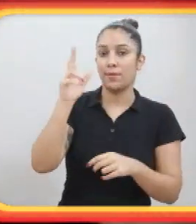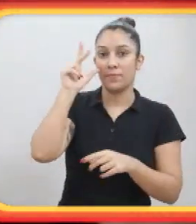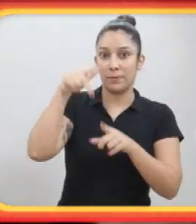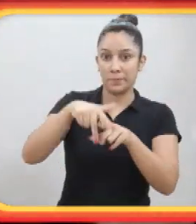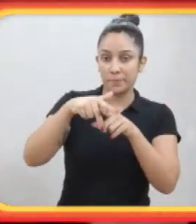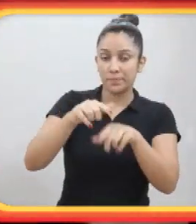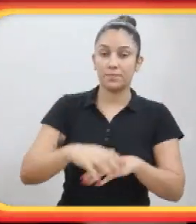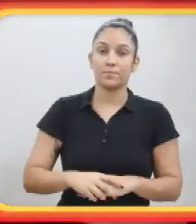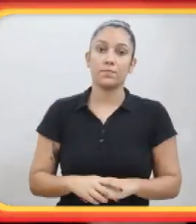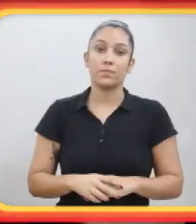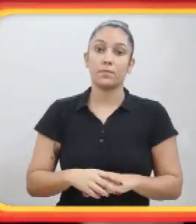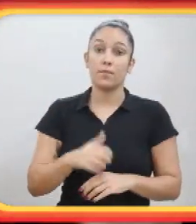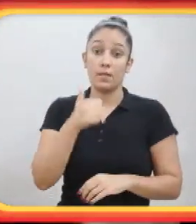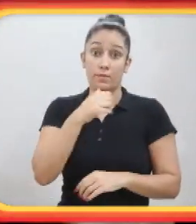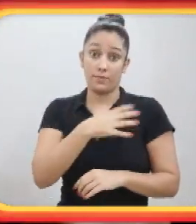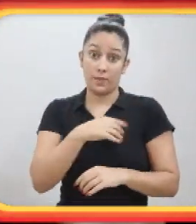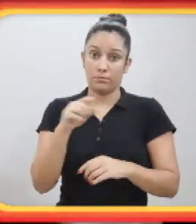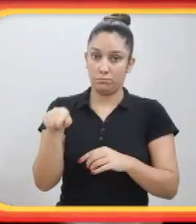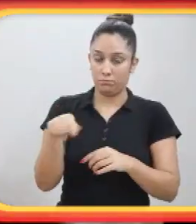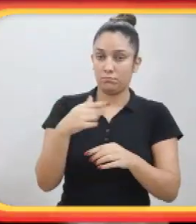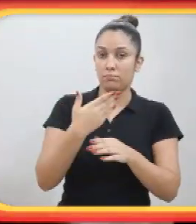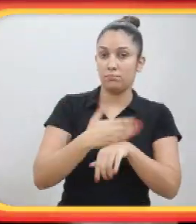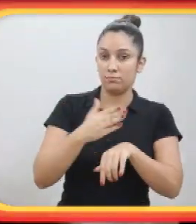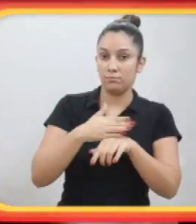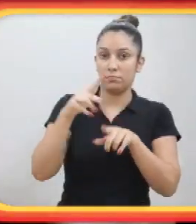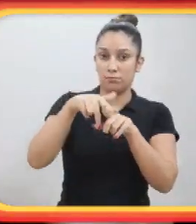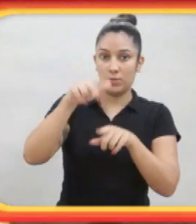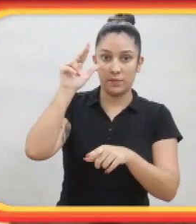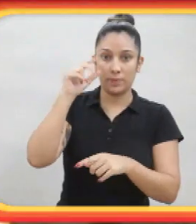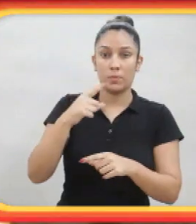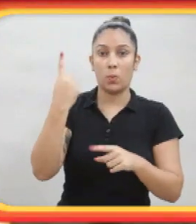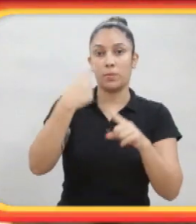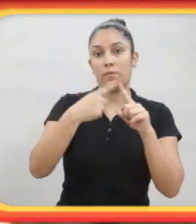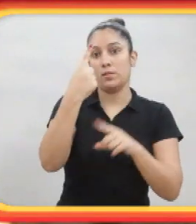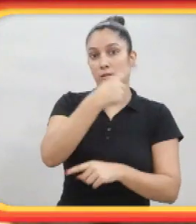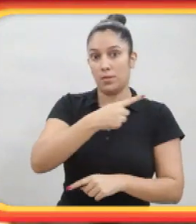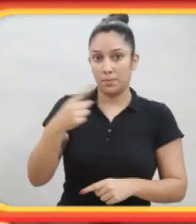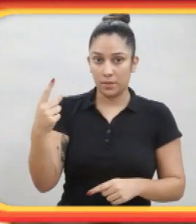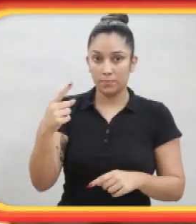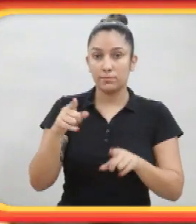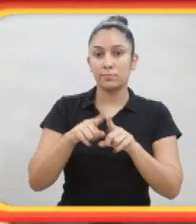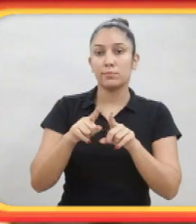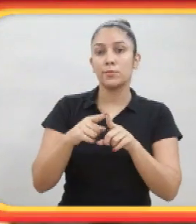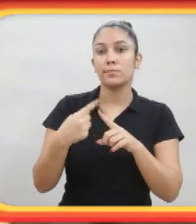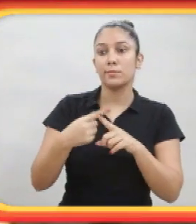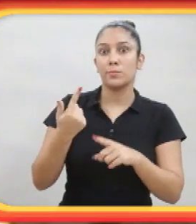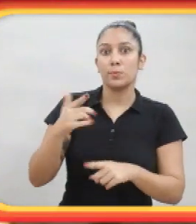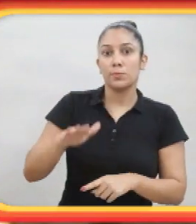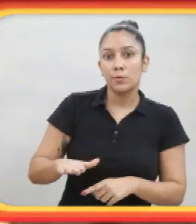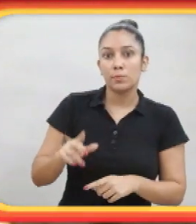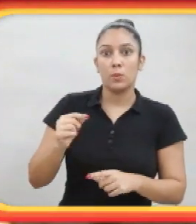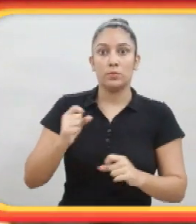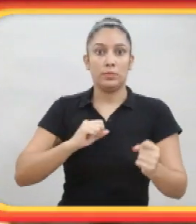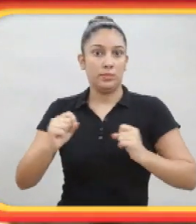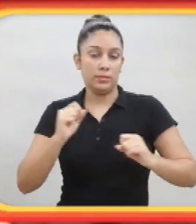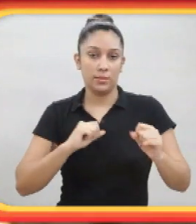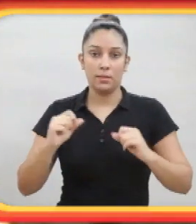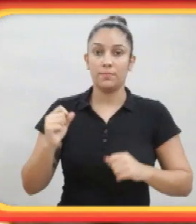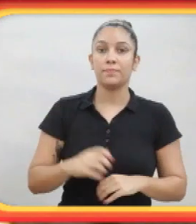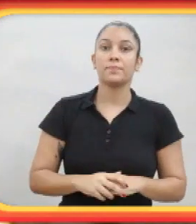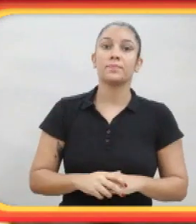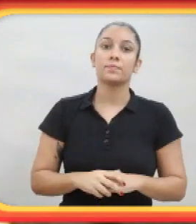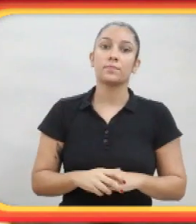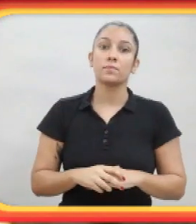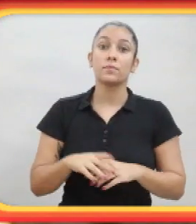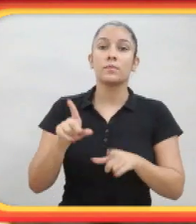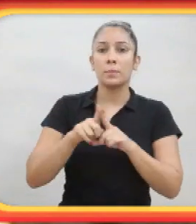do que teve no dia, ela sempre fala alguma coisa da ecoterapia. A Luísa, ela faz ecoterapia uma vez por semana, e ela é uma criança